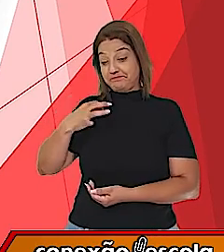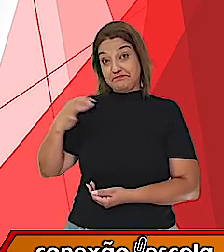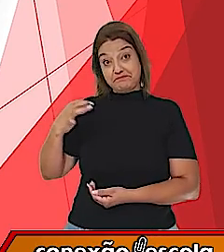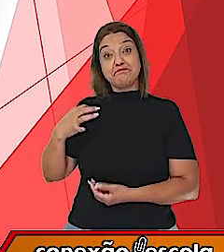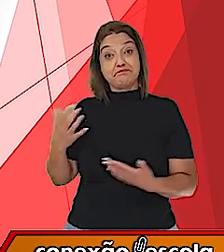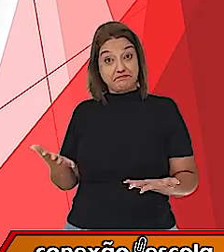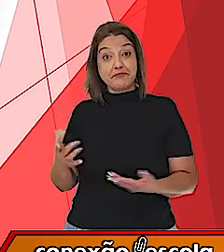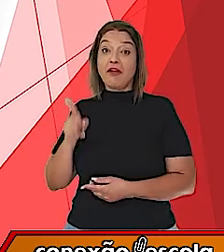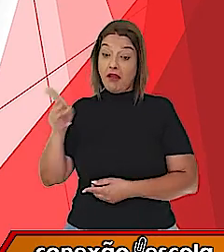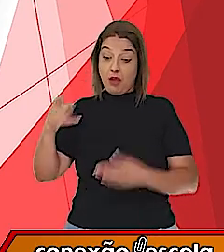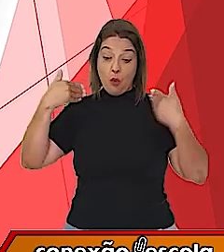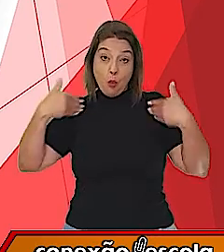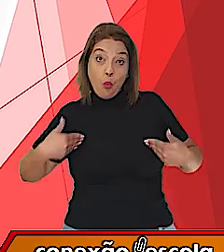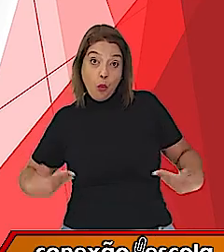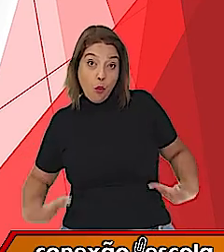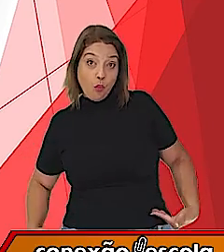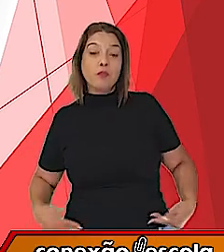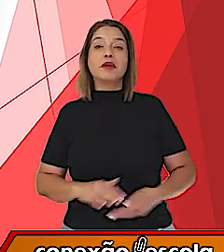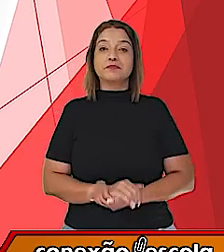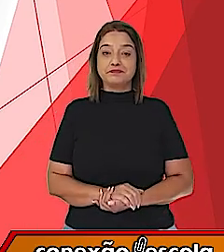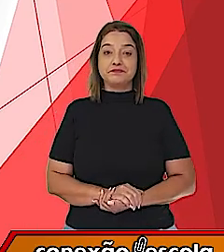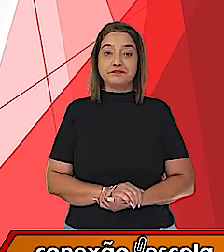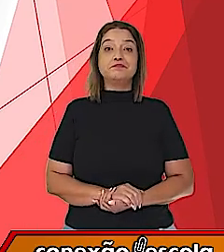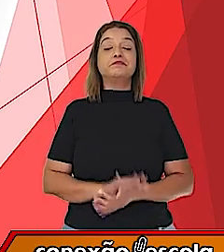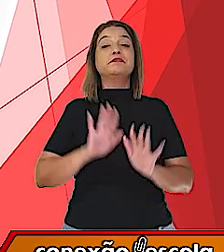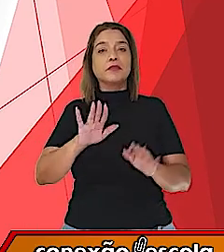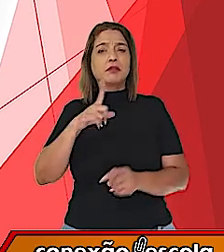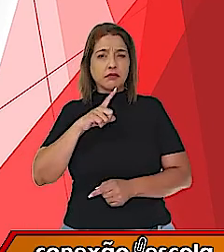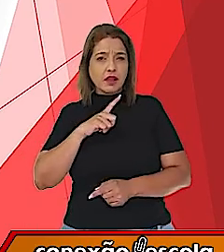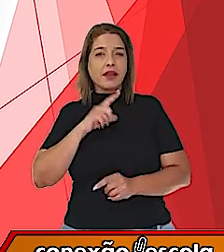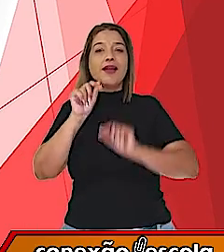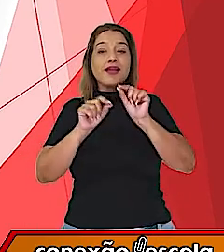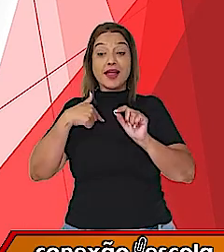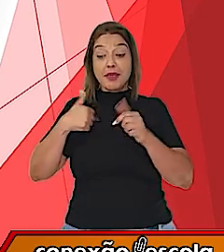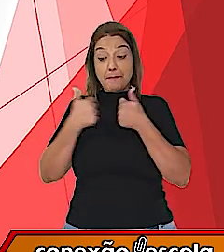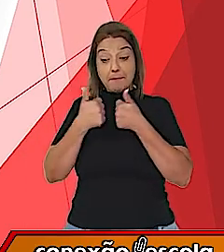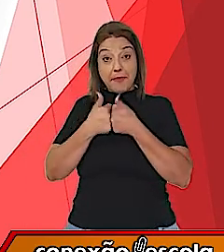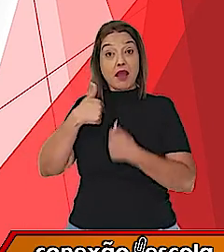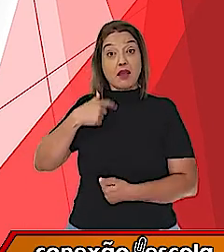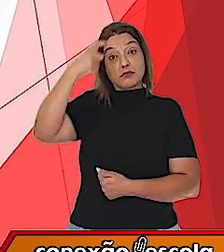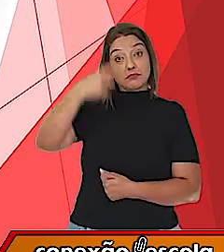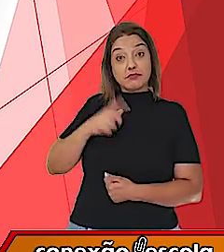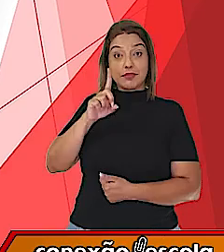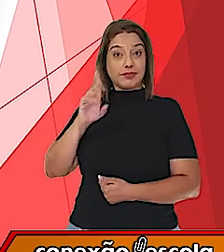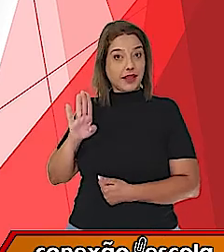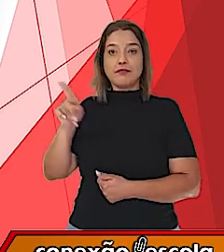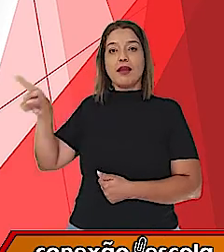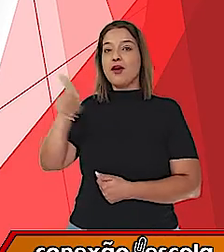blusa, essa roupa. Estes itens estão mais próximos dela do que de